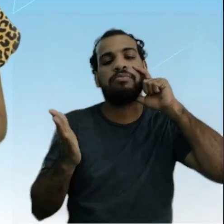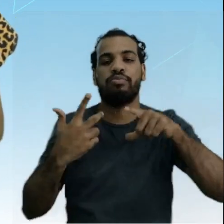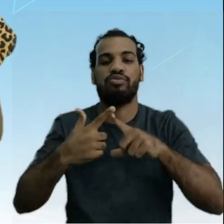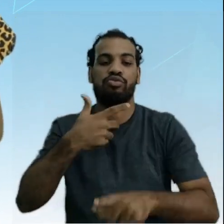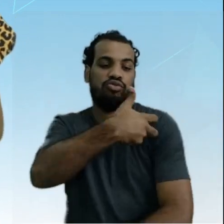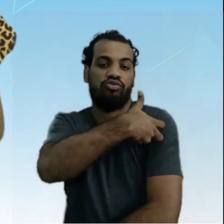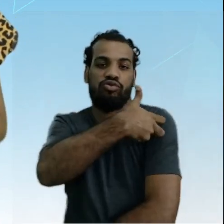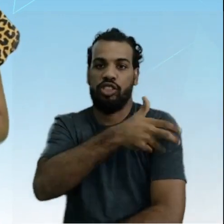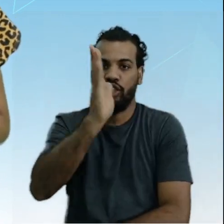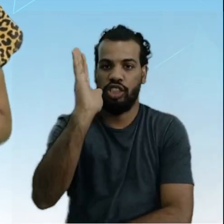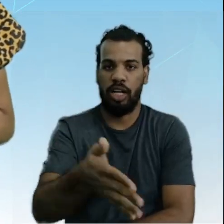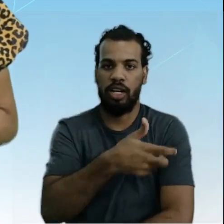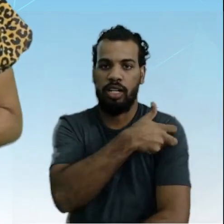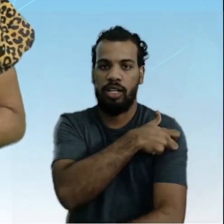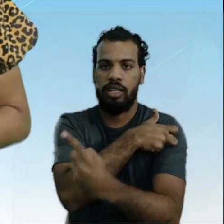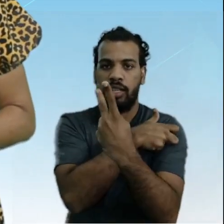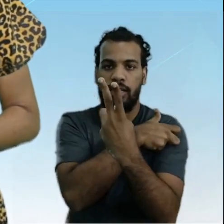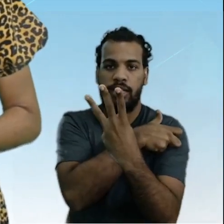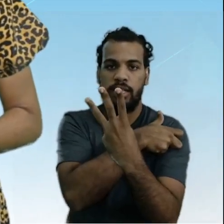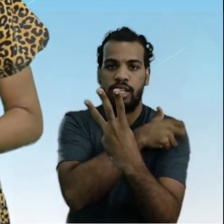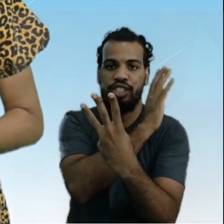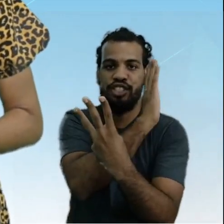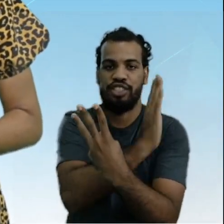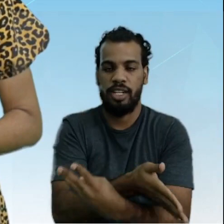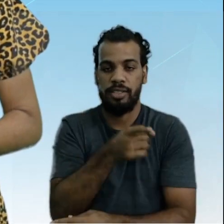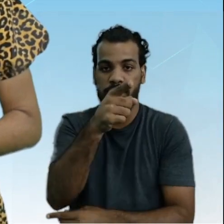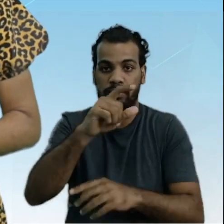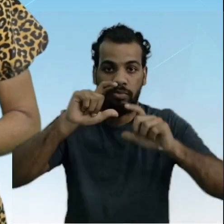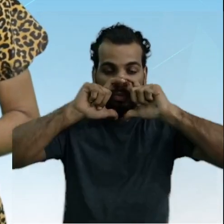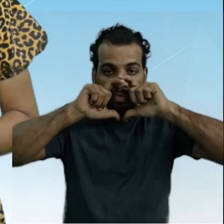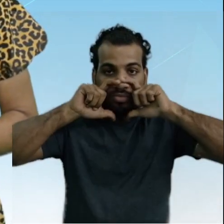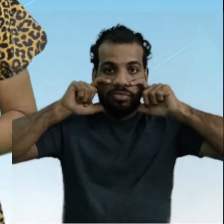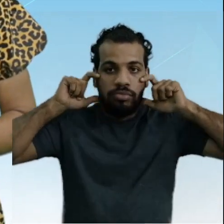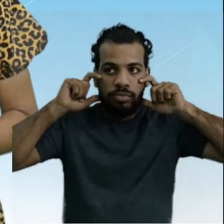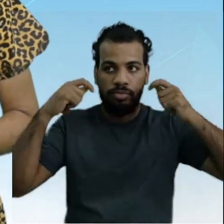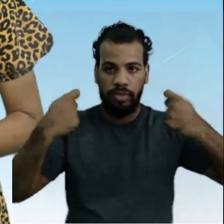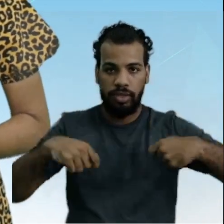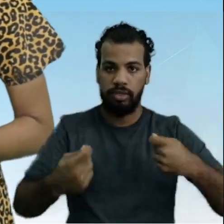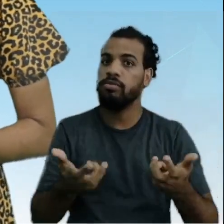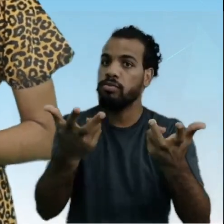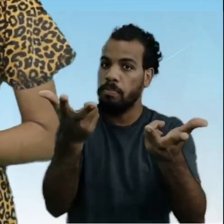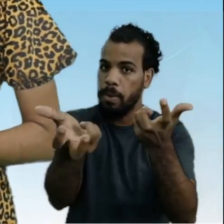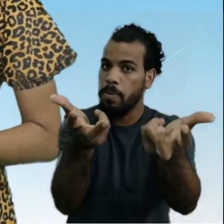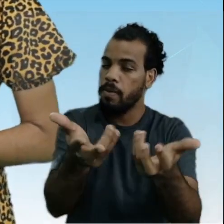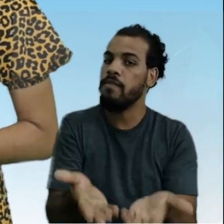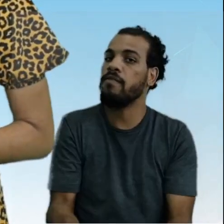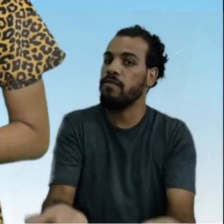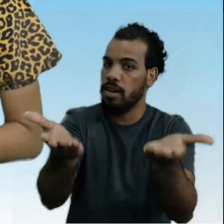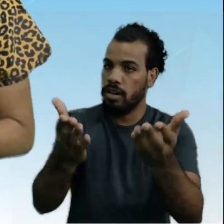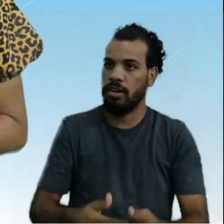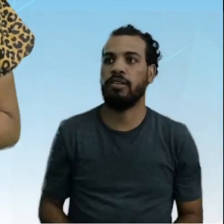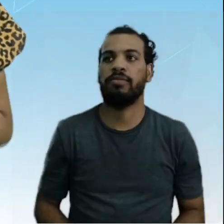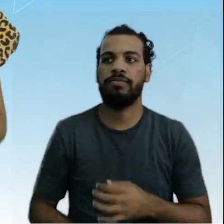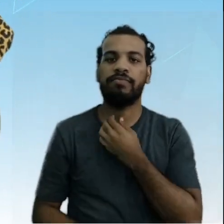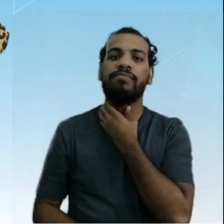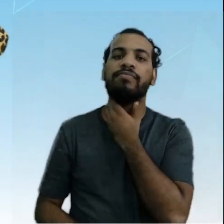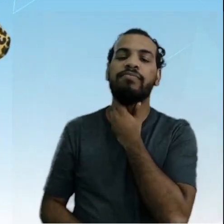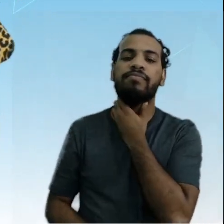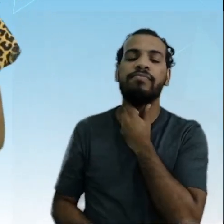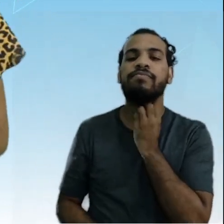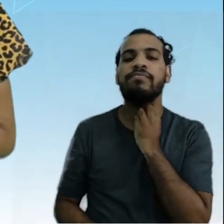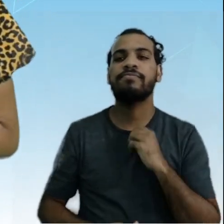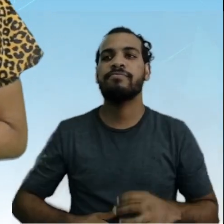E Isso. você, estudante, tome cuidado, use máscara, Se tá certo? vacinem. É isso aí, tomar vacina, não é, professora?